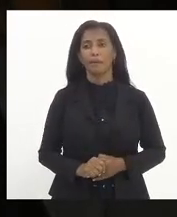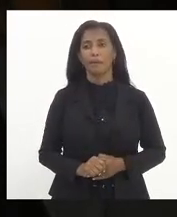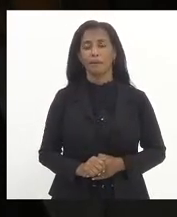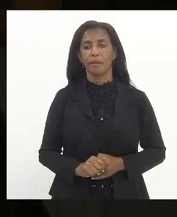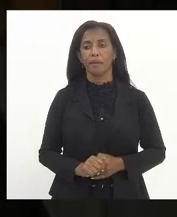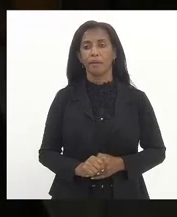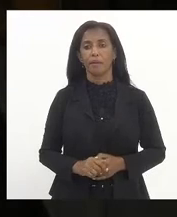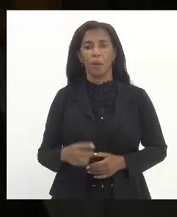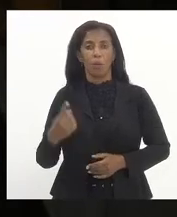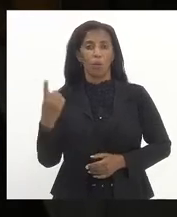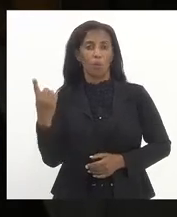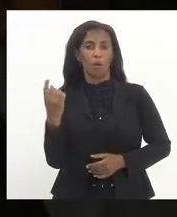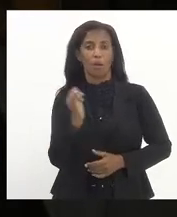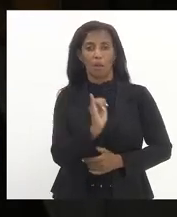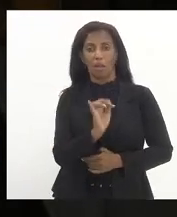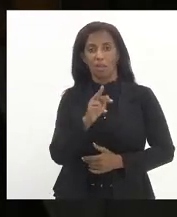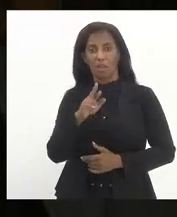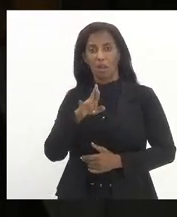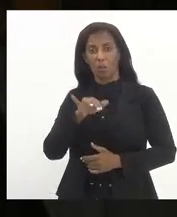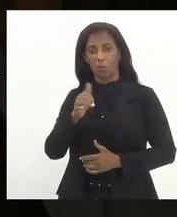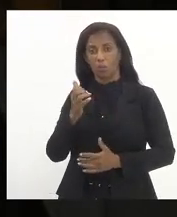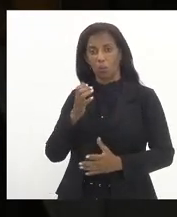uma interlocução